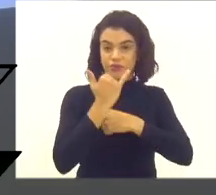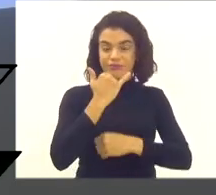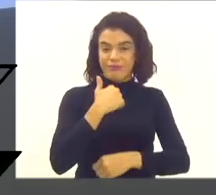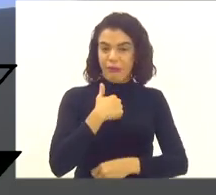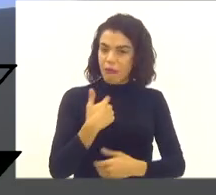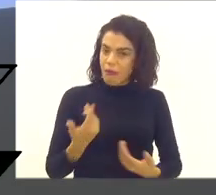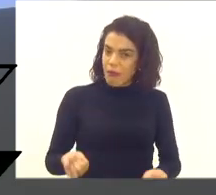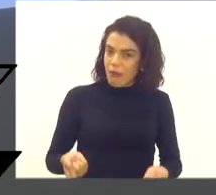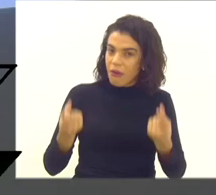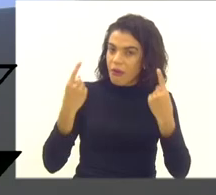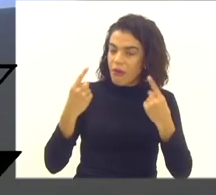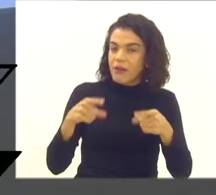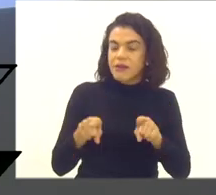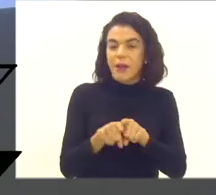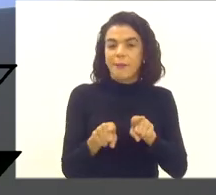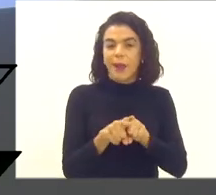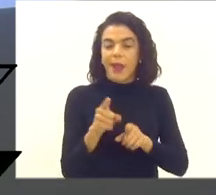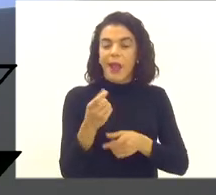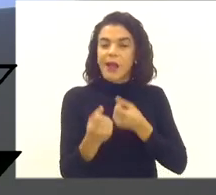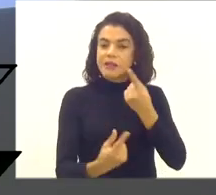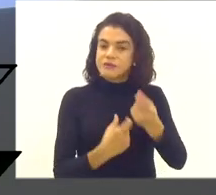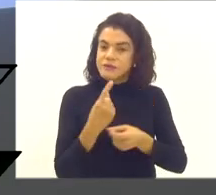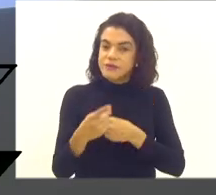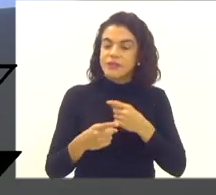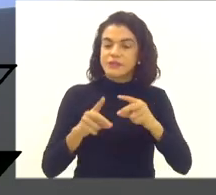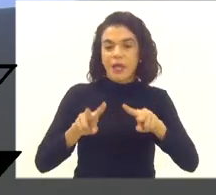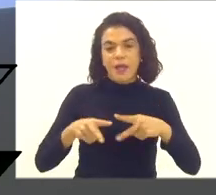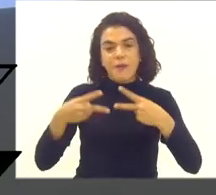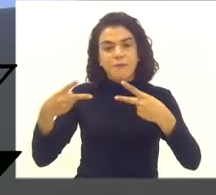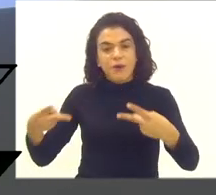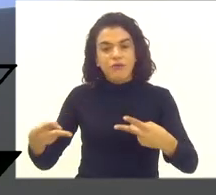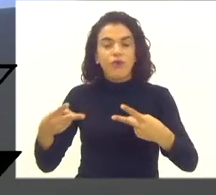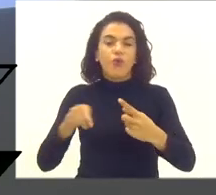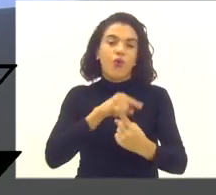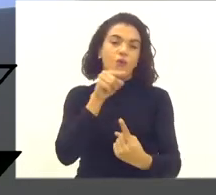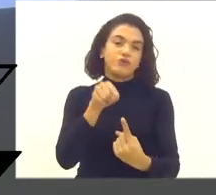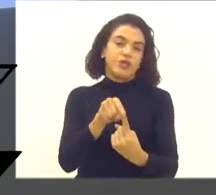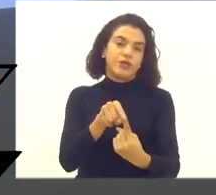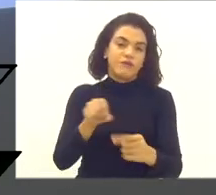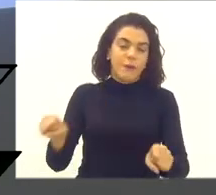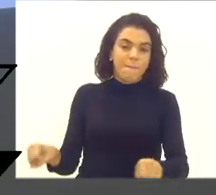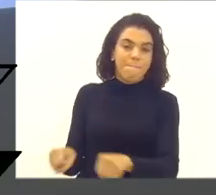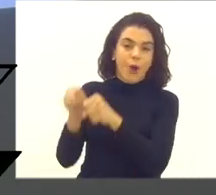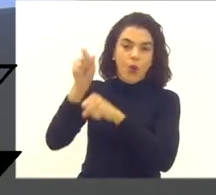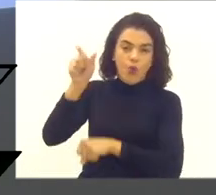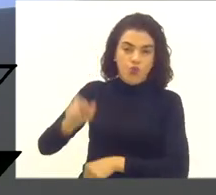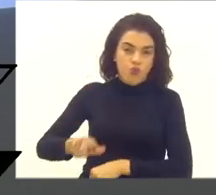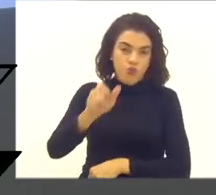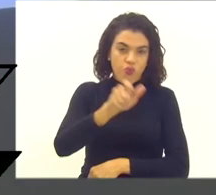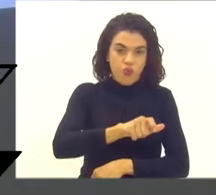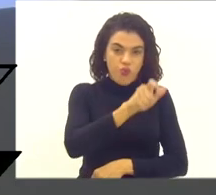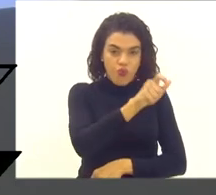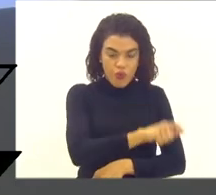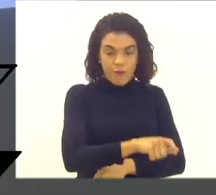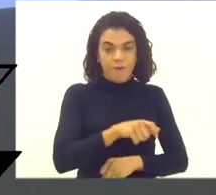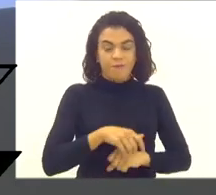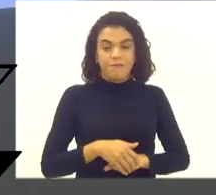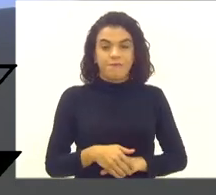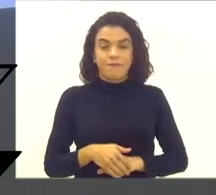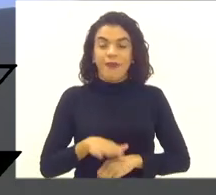E que na maioria das vezes ela é produzida já com determinado fim e muitas vezes